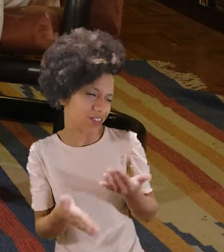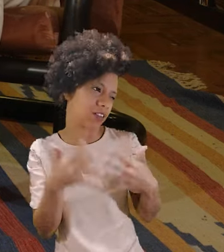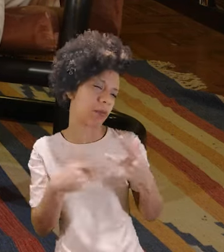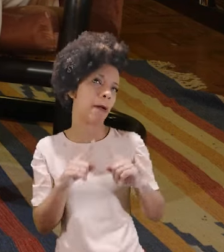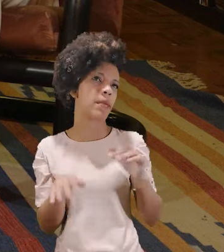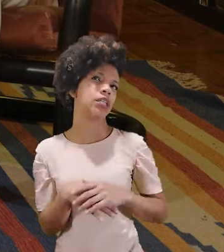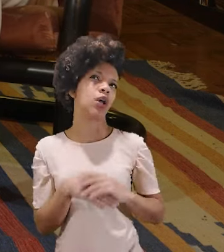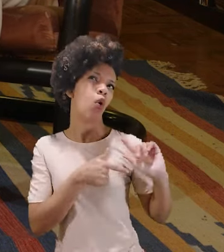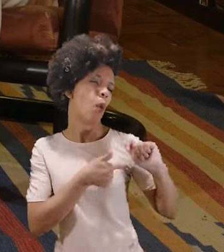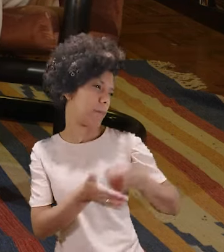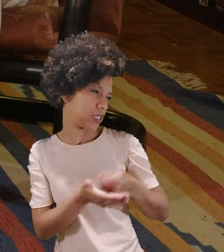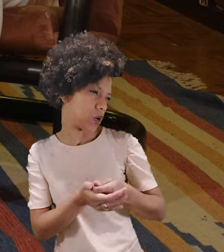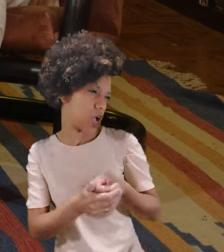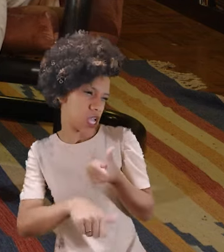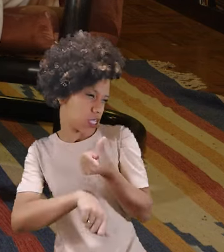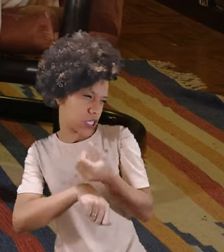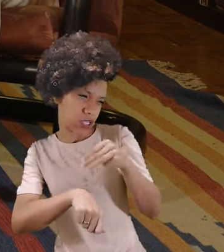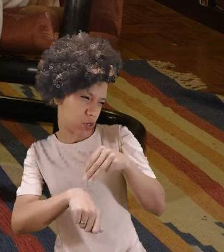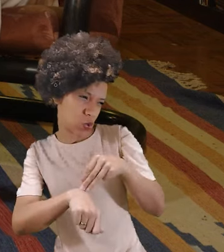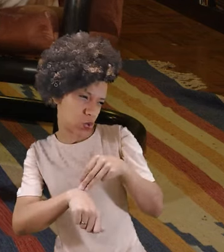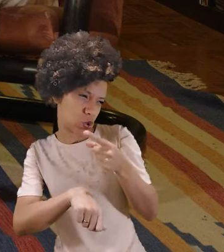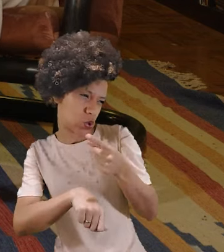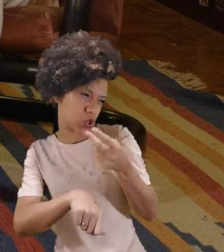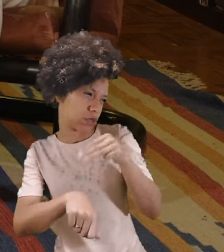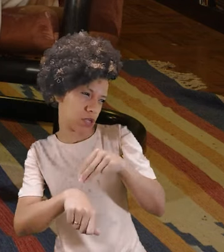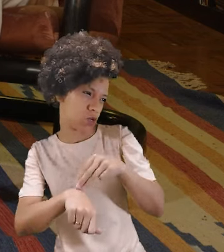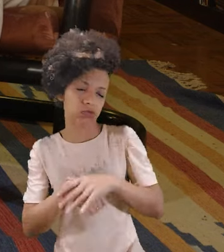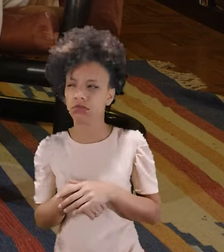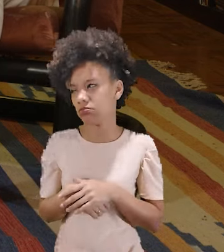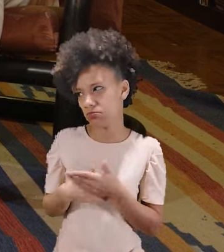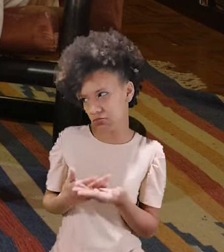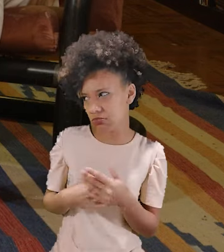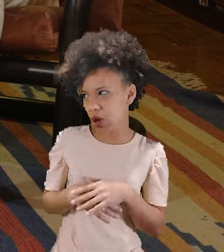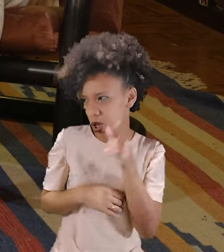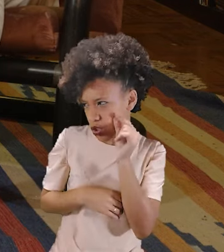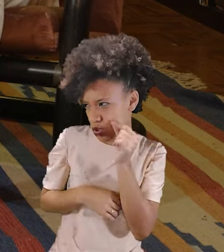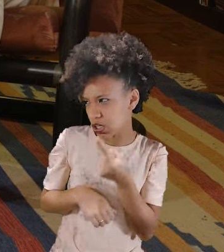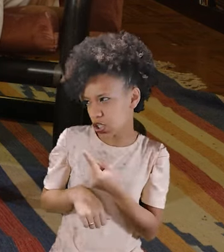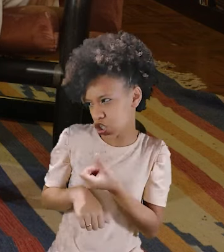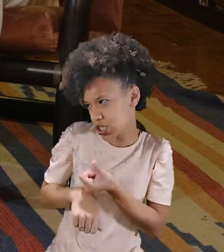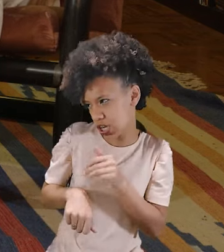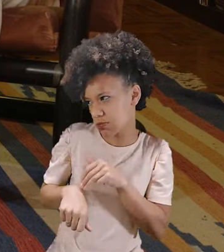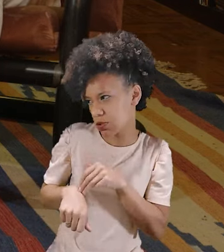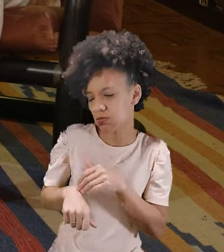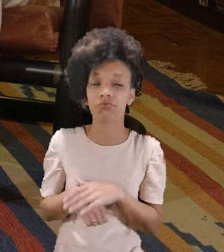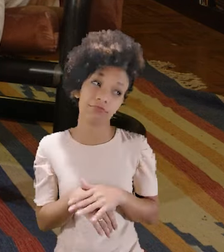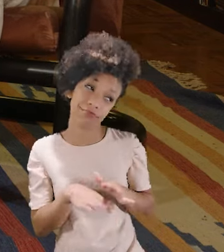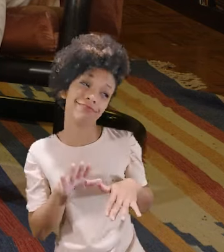sim então acho que o padrão ele é seis minutos dois minutos a cada 12 segundos você acabou de apresentar uma sonequinha Zinho